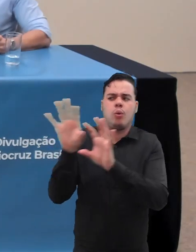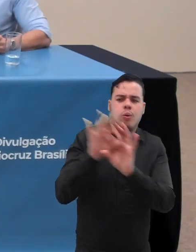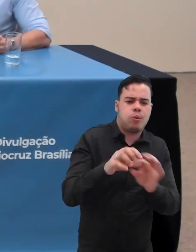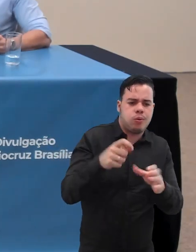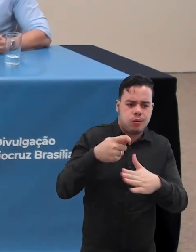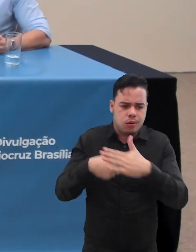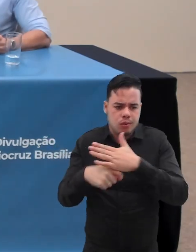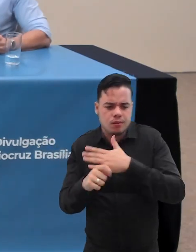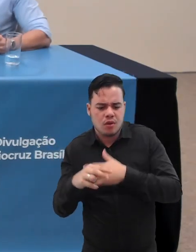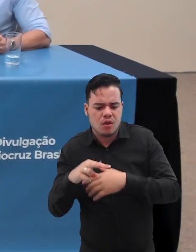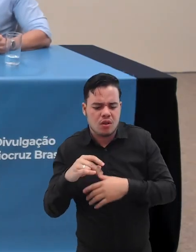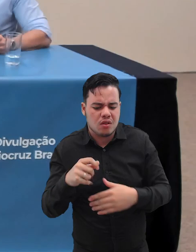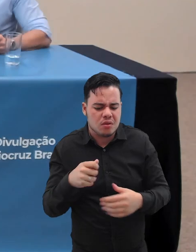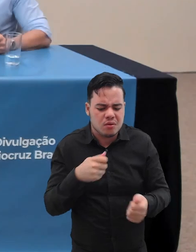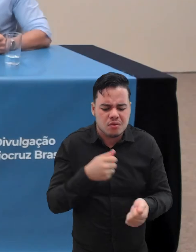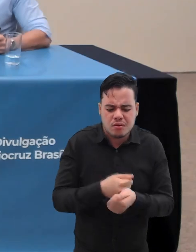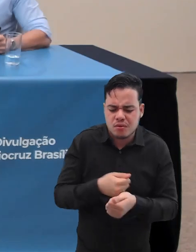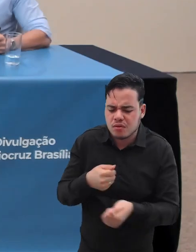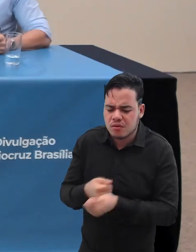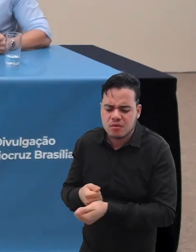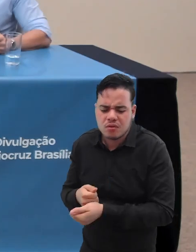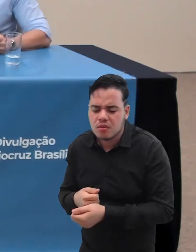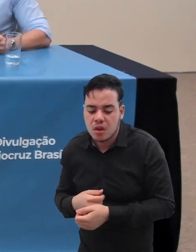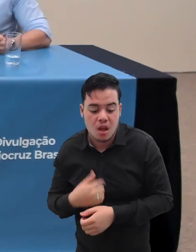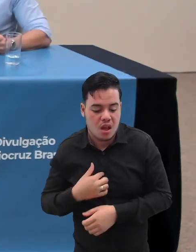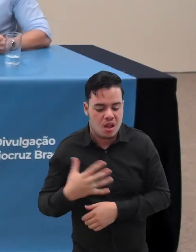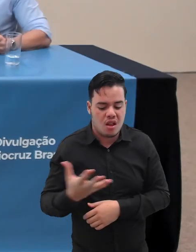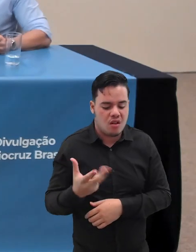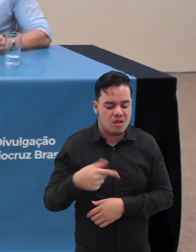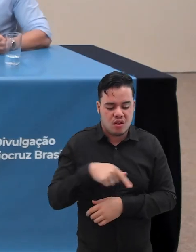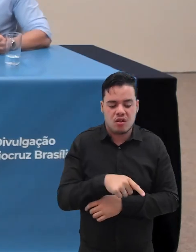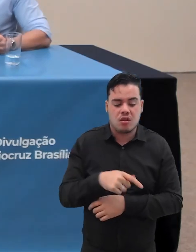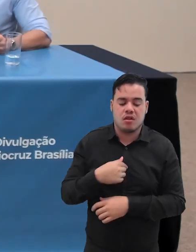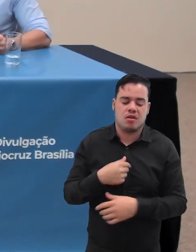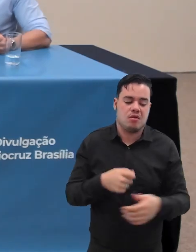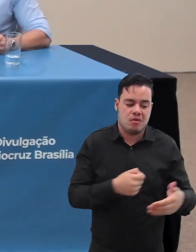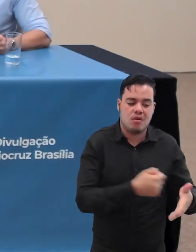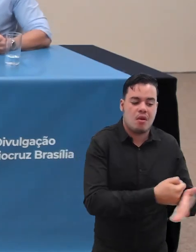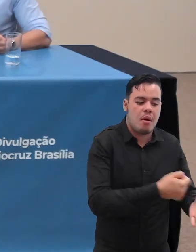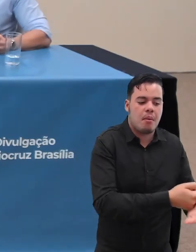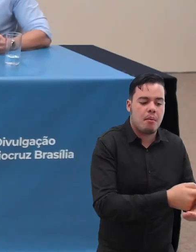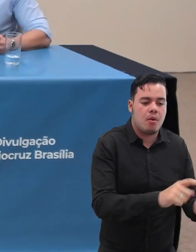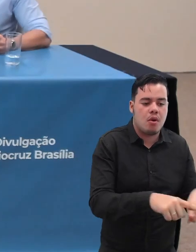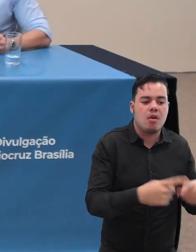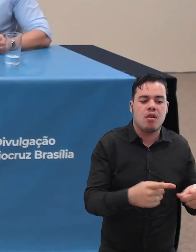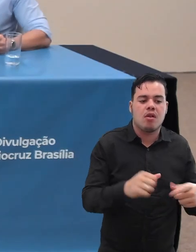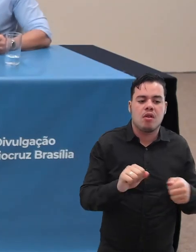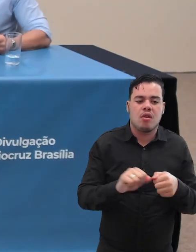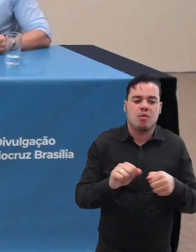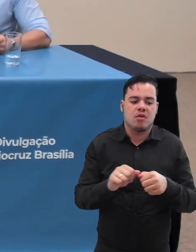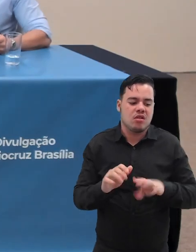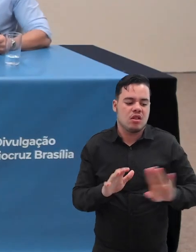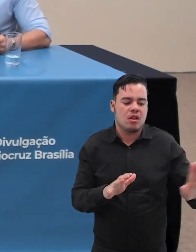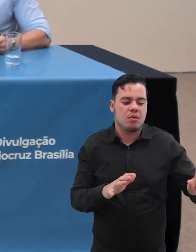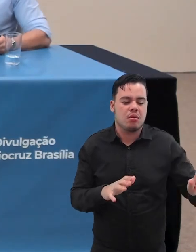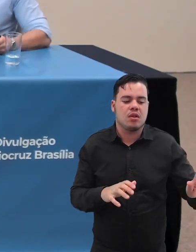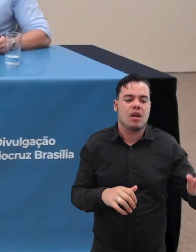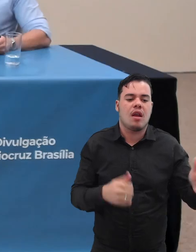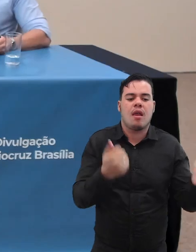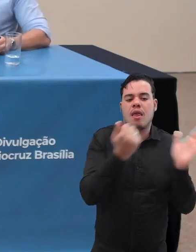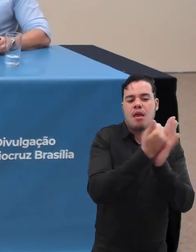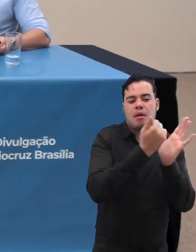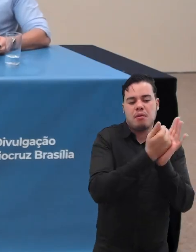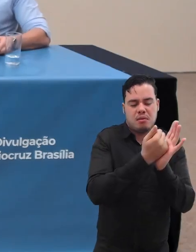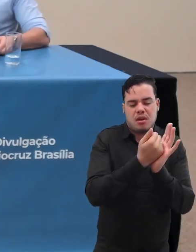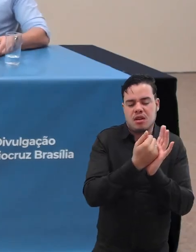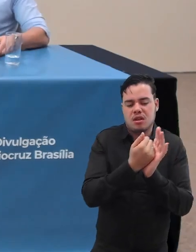seguinte: você vai lá, eu vou lá e apoio o que me interessa, eu quero, de certa forma, fazer o marketing da minha empresa através, para ficar